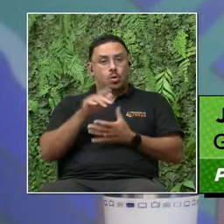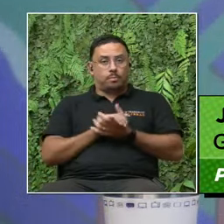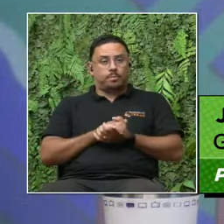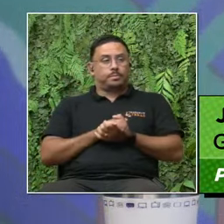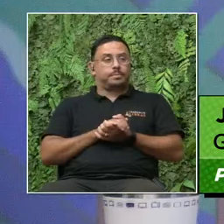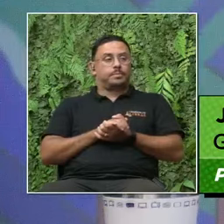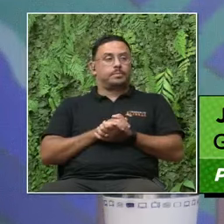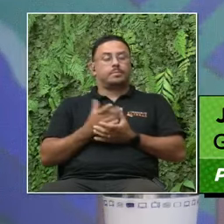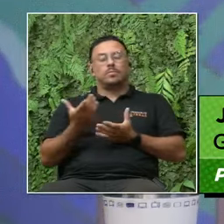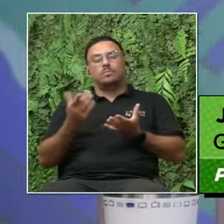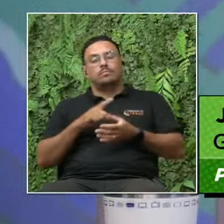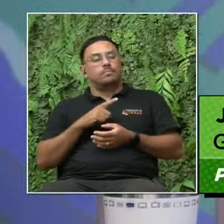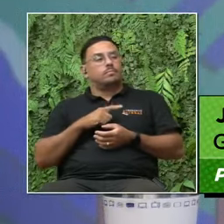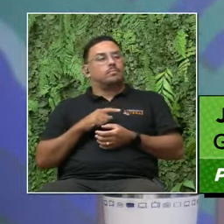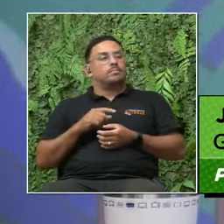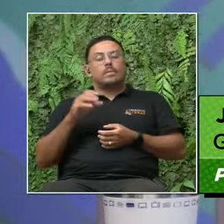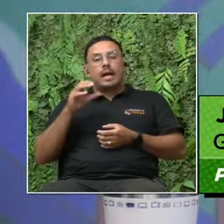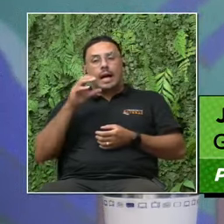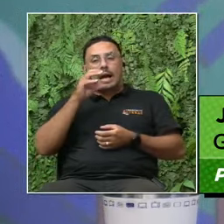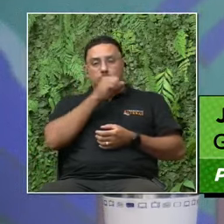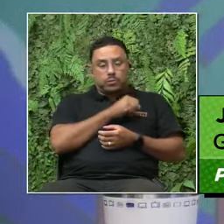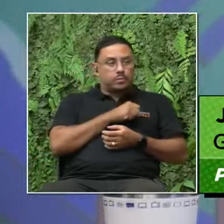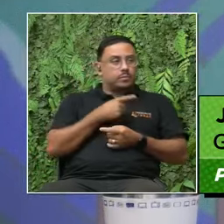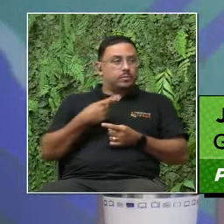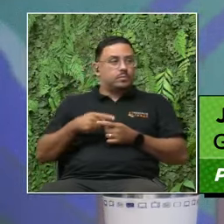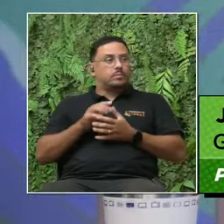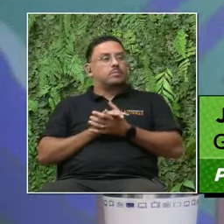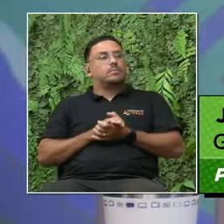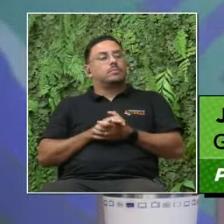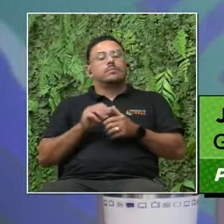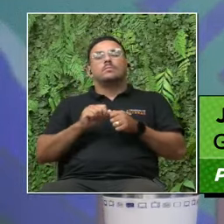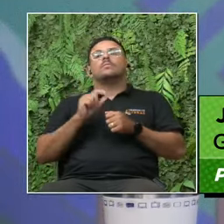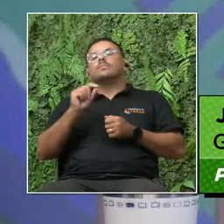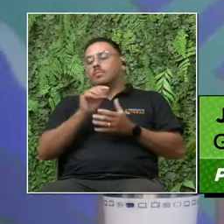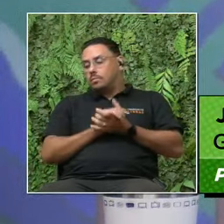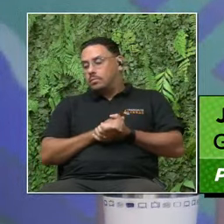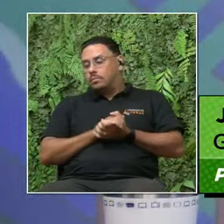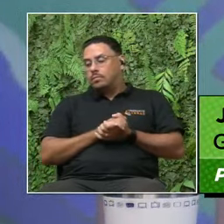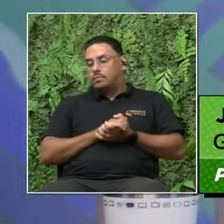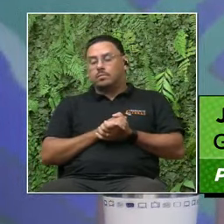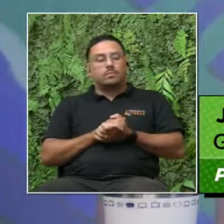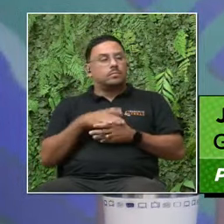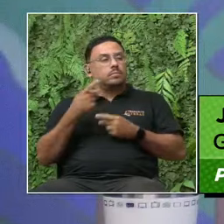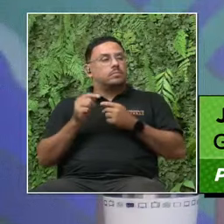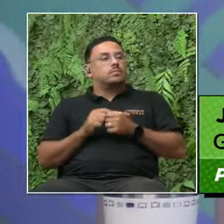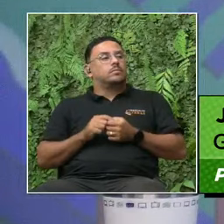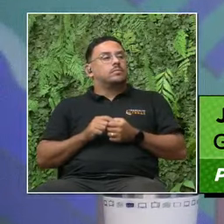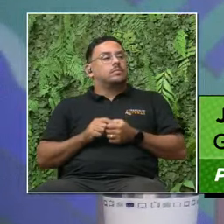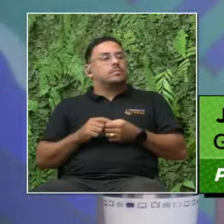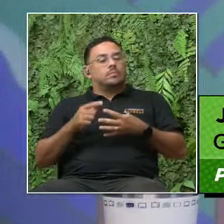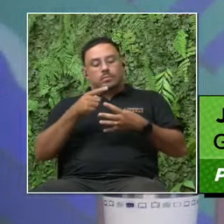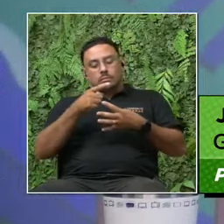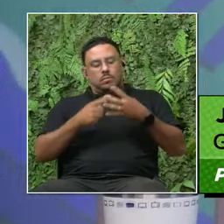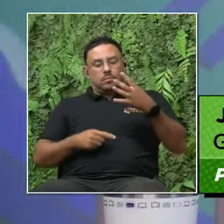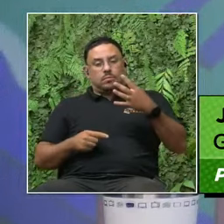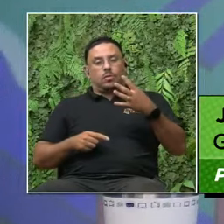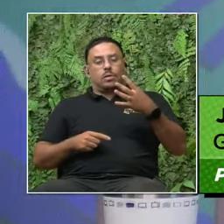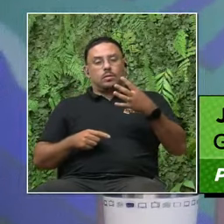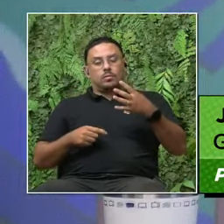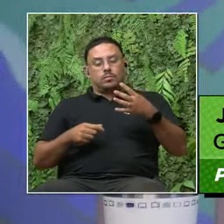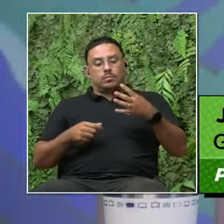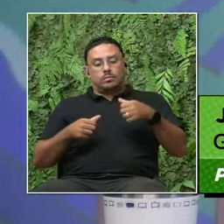mas hoje nós vamos dar uma aceleradinha e vamos fazer o seguinte eu vou falar os quatro jogadores da